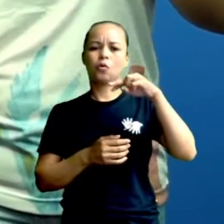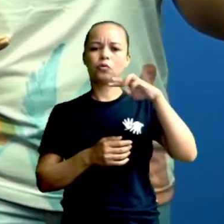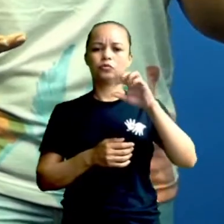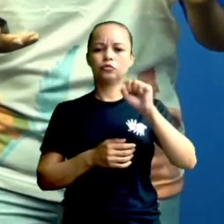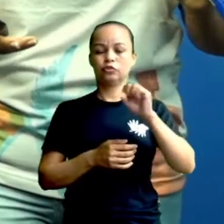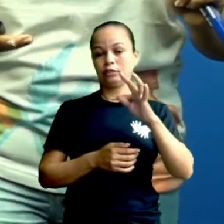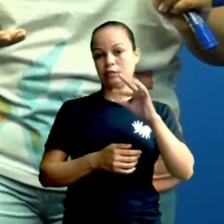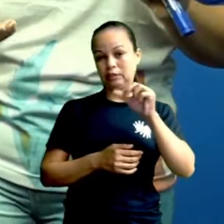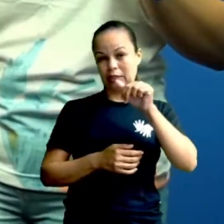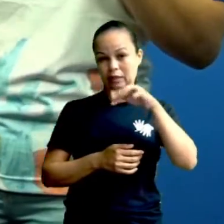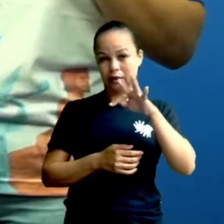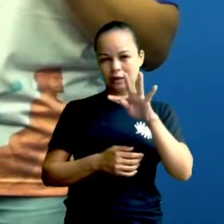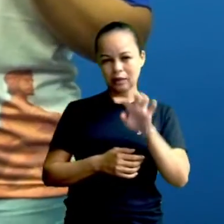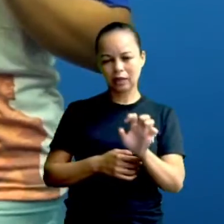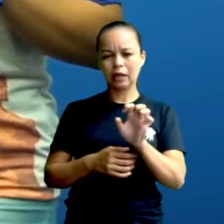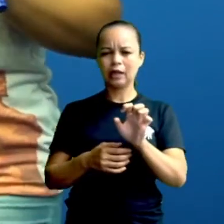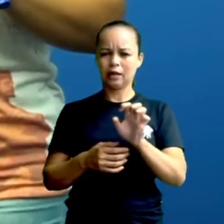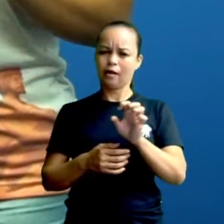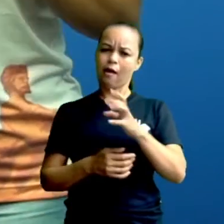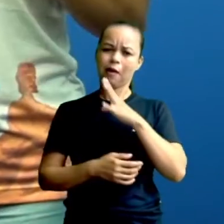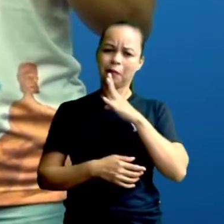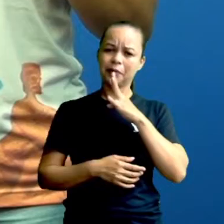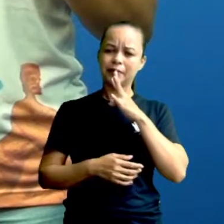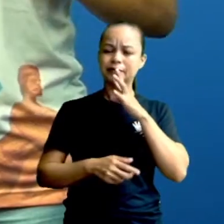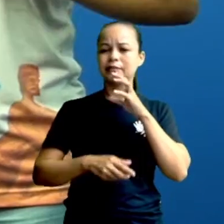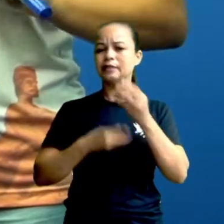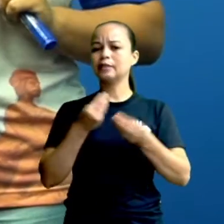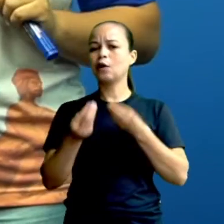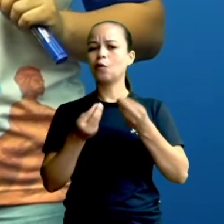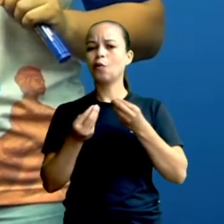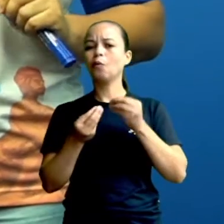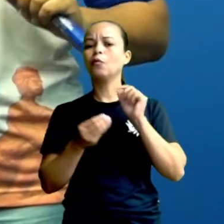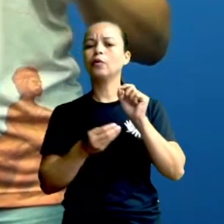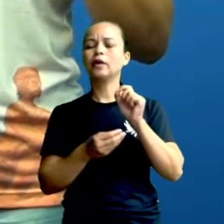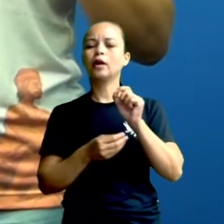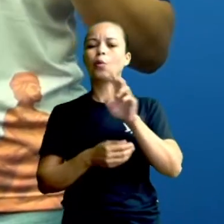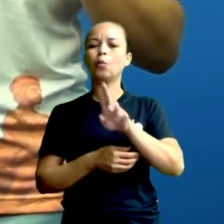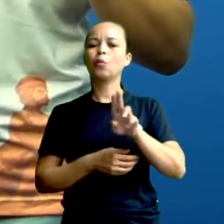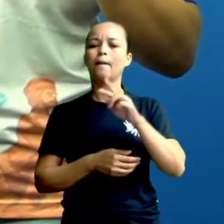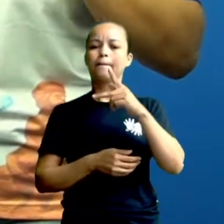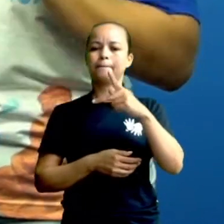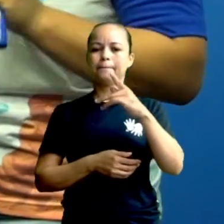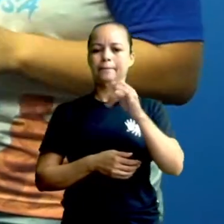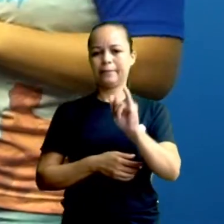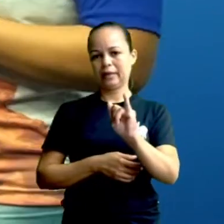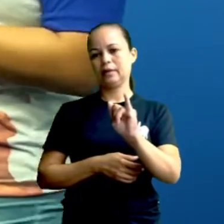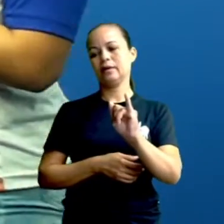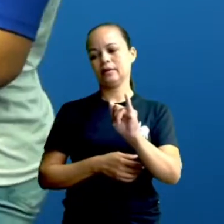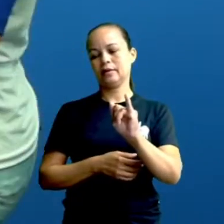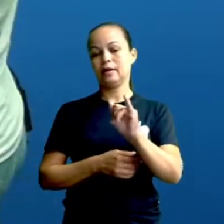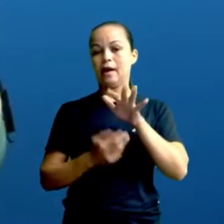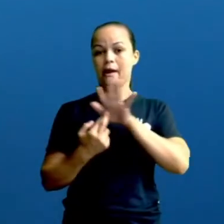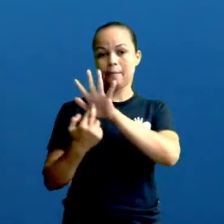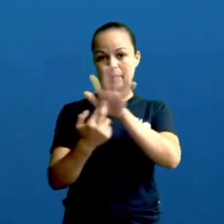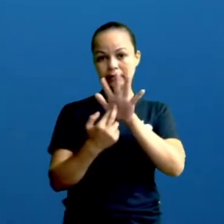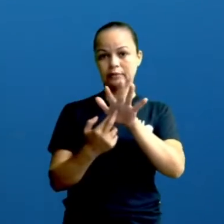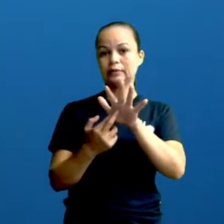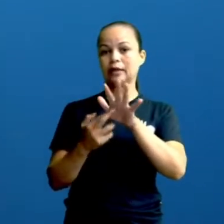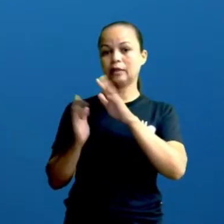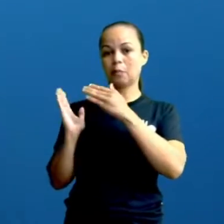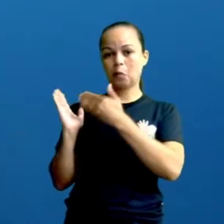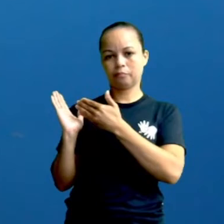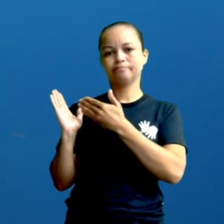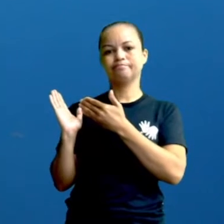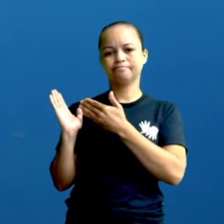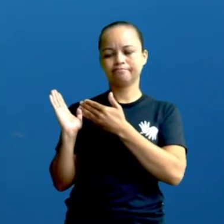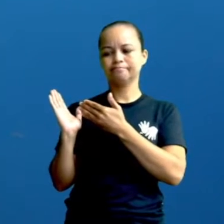Essa constante é conhecida como π, tá certo? Representada por esse sinalzinho